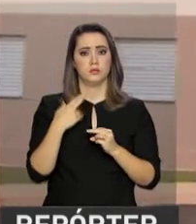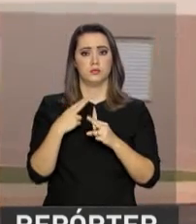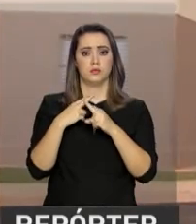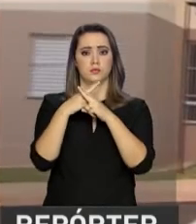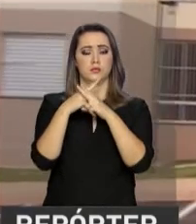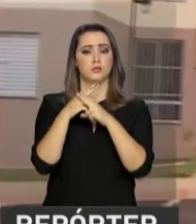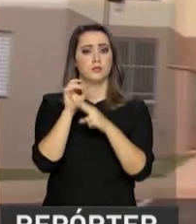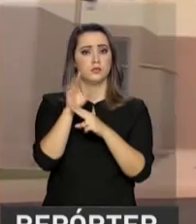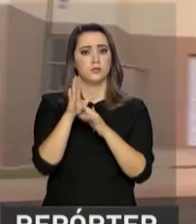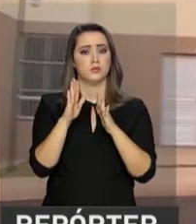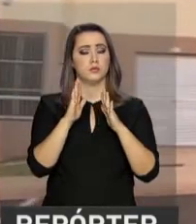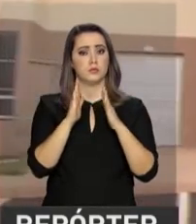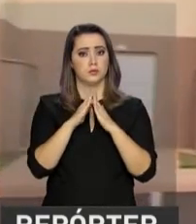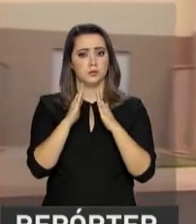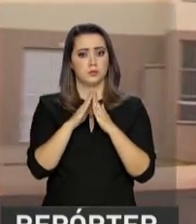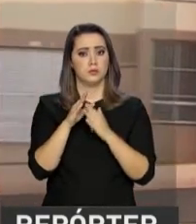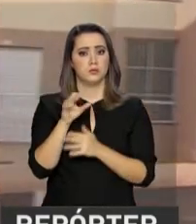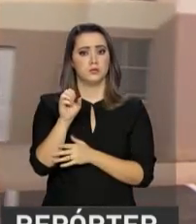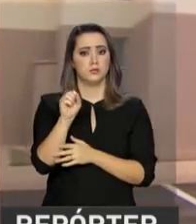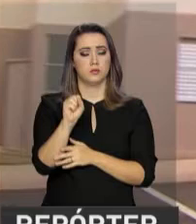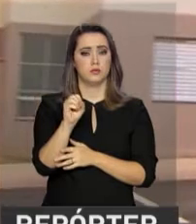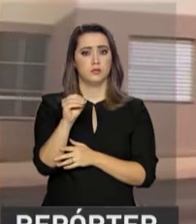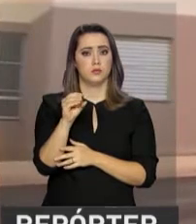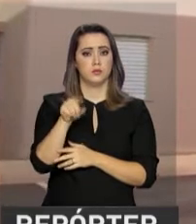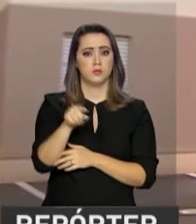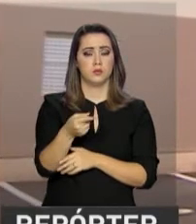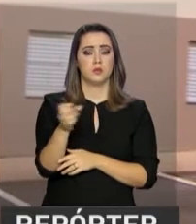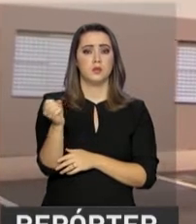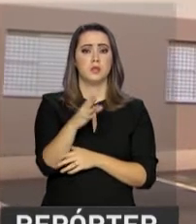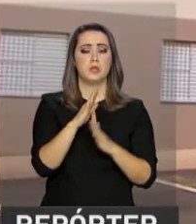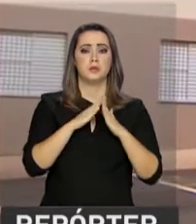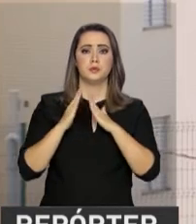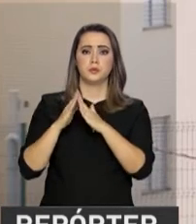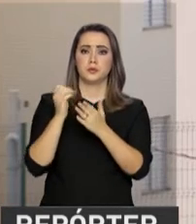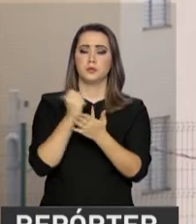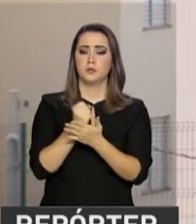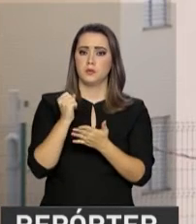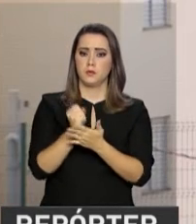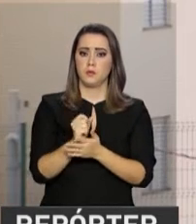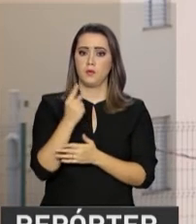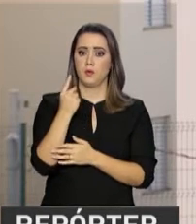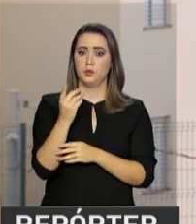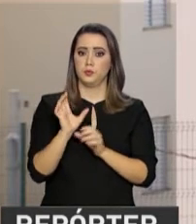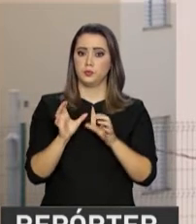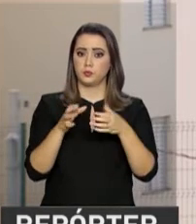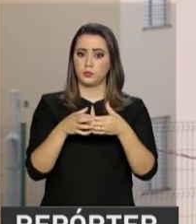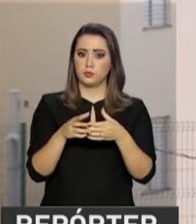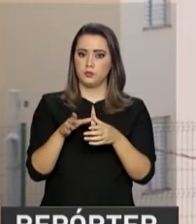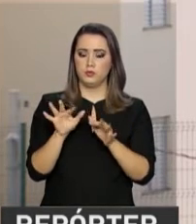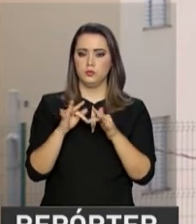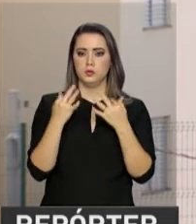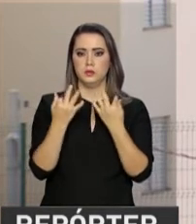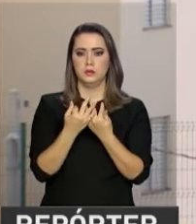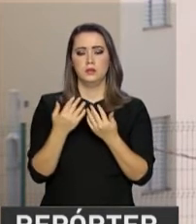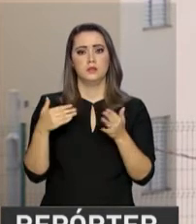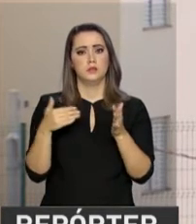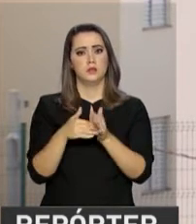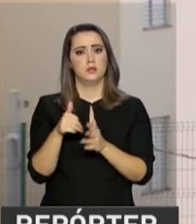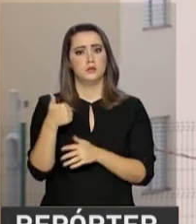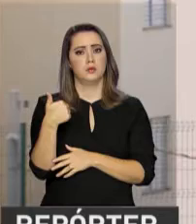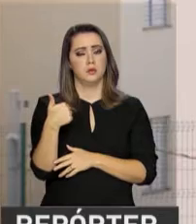Só em habitações populares serão 800 mil novas unidades contratadas para a faixa 1, voltada para famílias com renda até